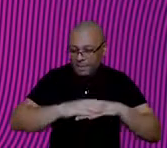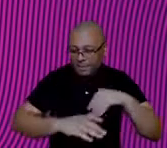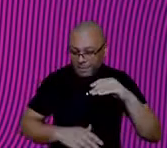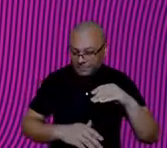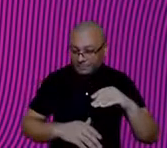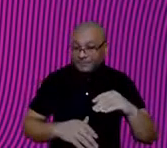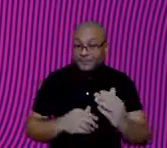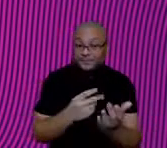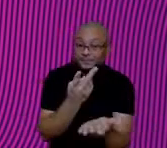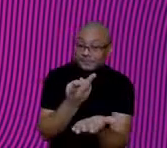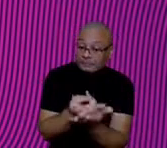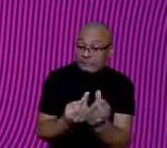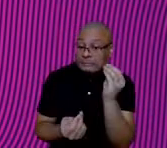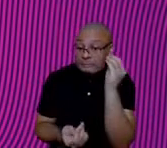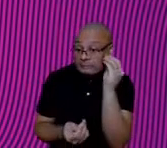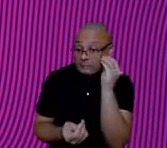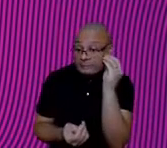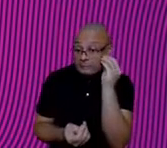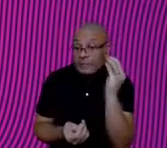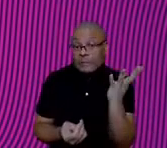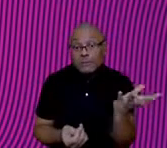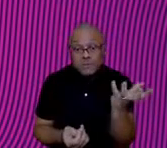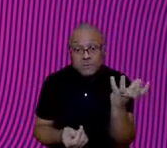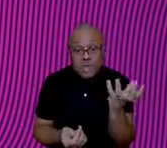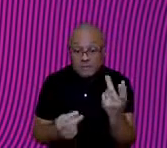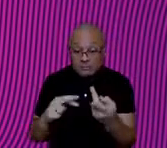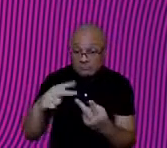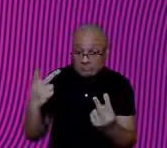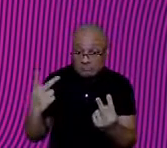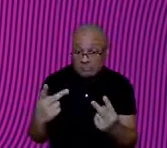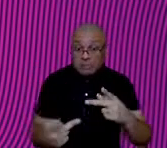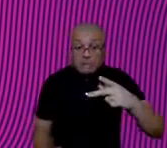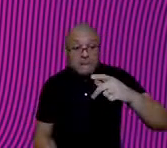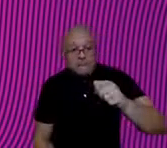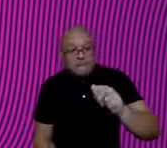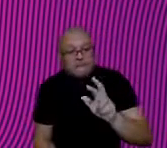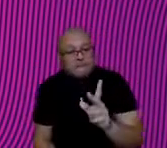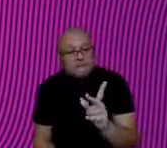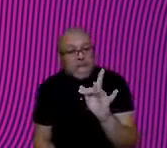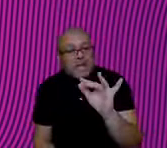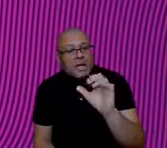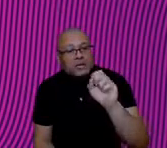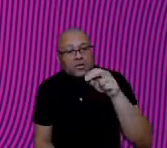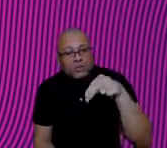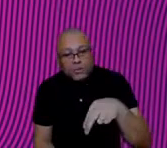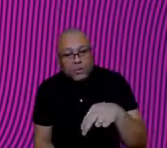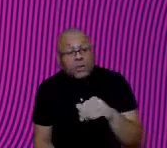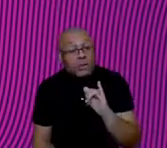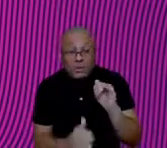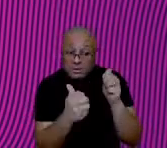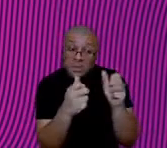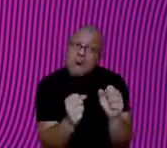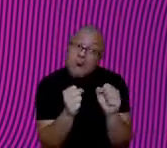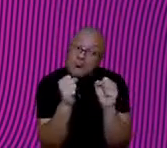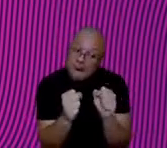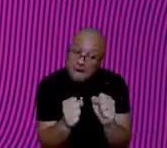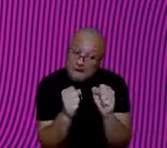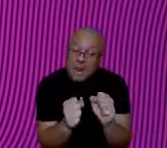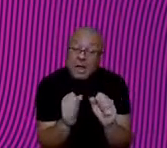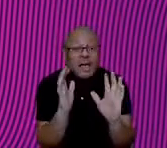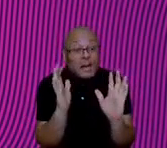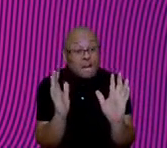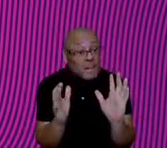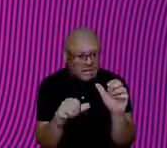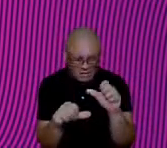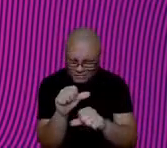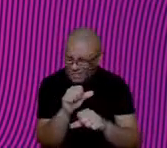testado, quero fazer teste genético para Parkinson. Eu sempre explico assim, assim, olha, você pode, mas isso não vai mudar o